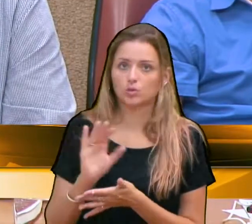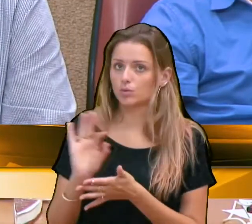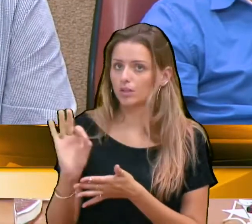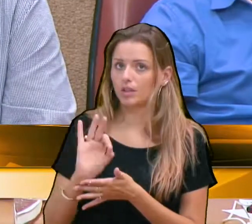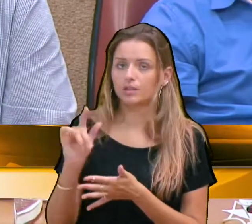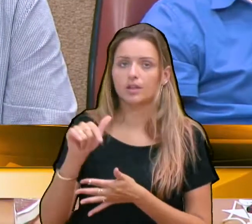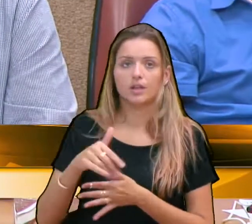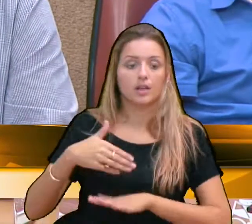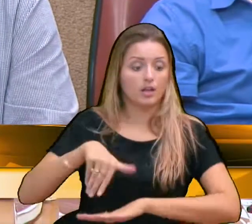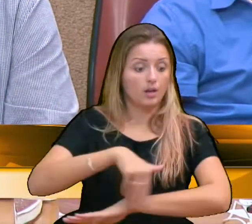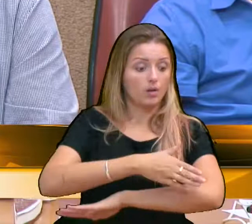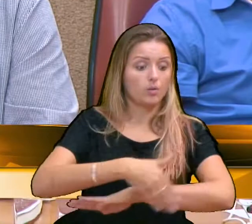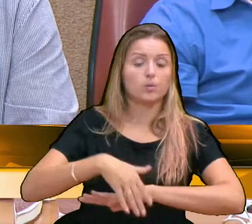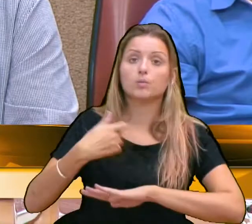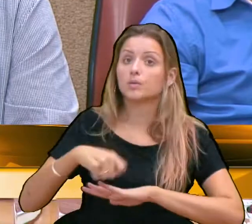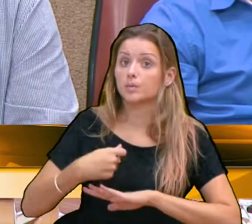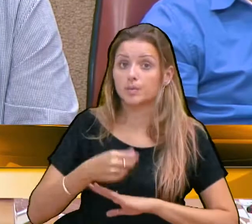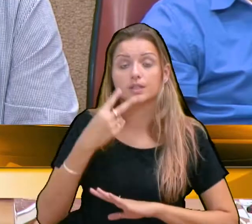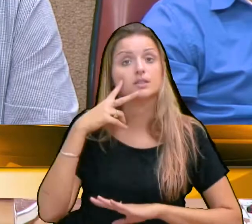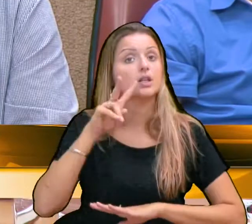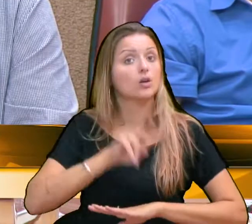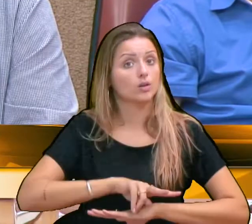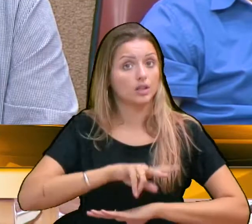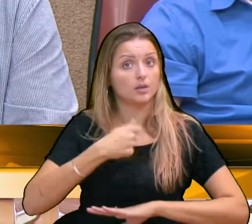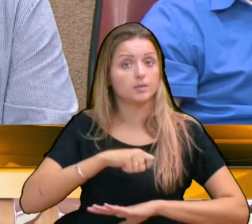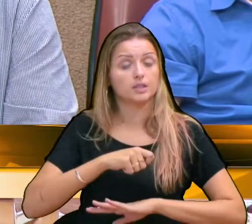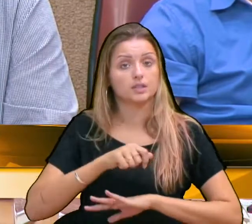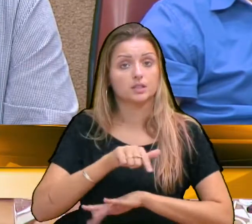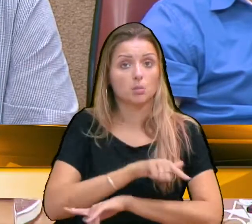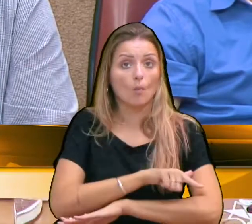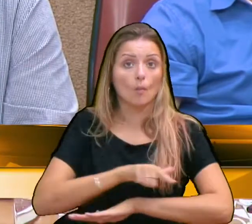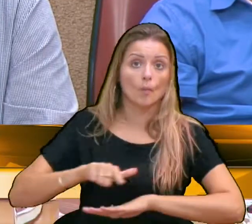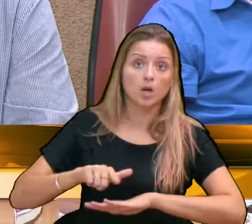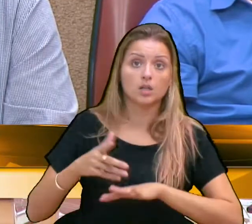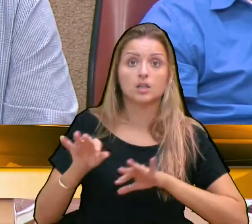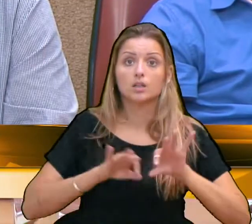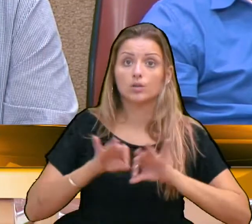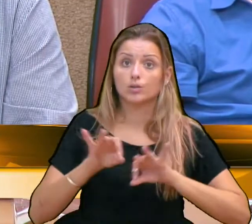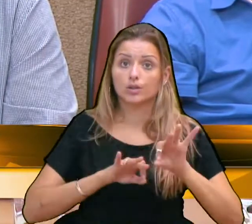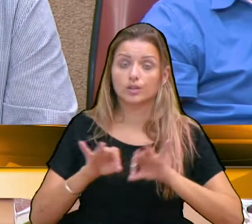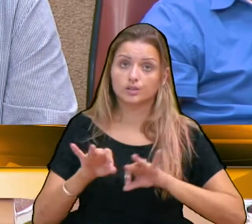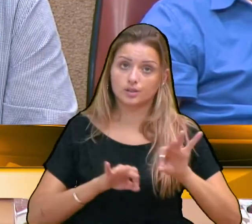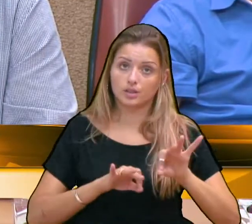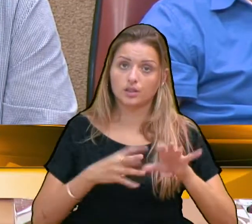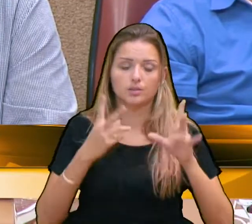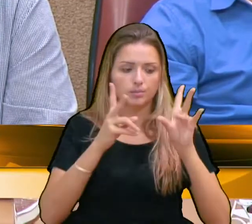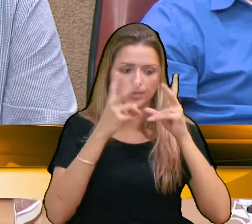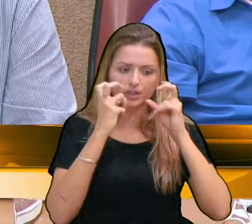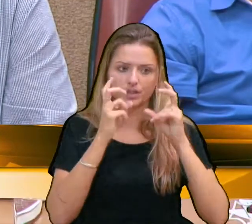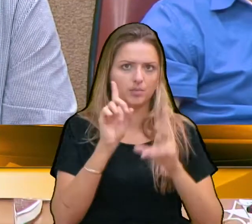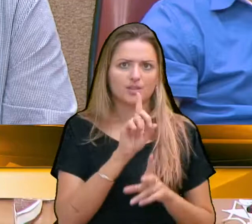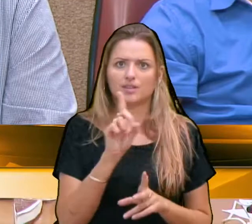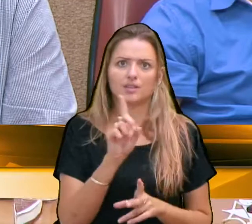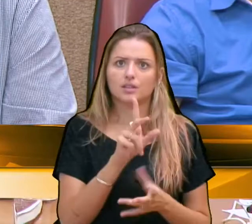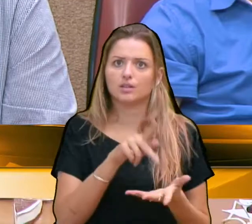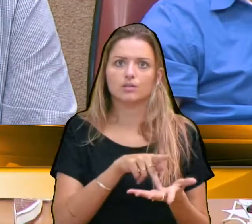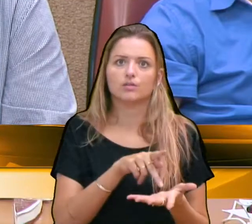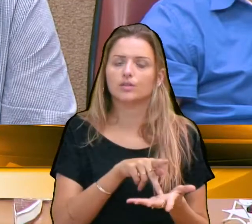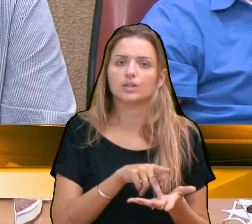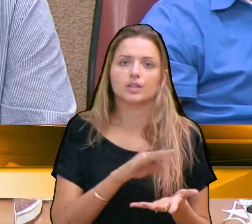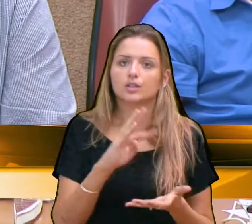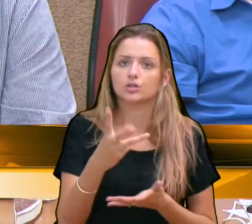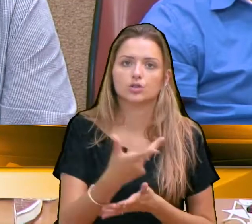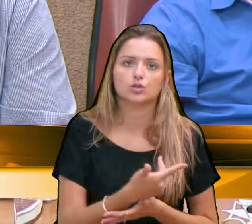ser revisto, né? Dentro do contexto que todos foram patrulados 3 vezes, né? Então a gente percebe que não foram patrulados todos